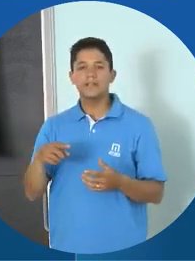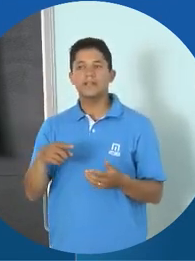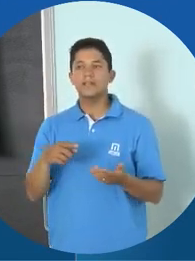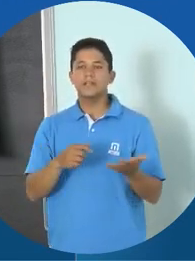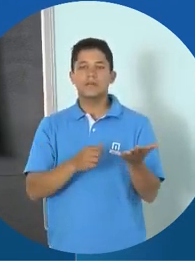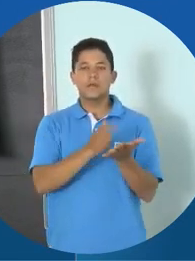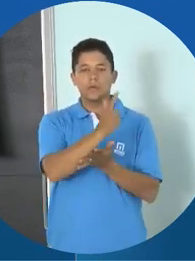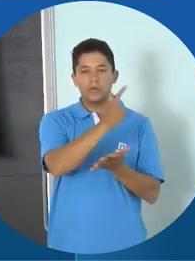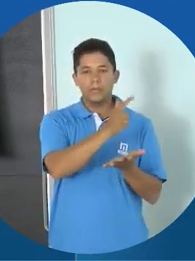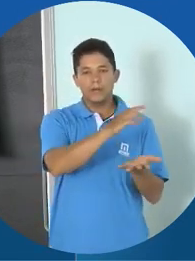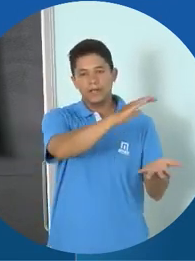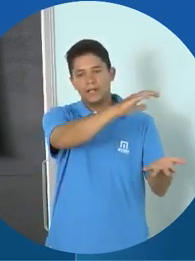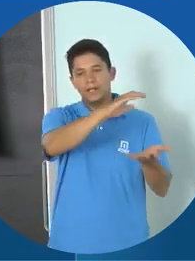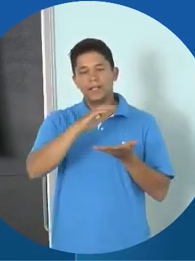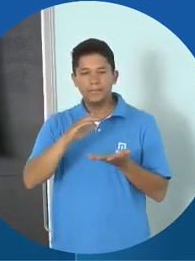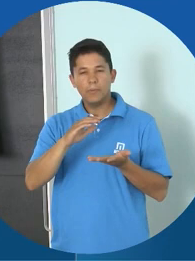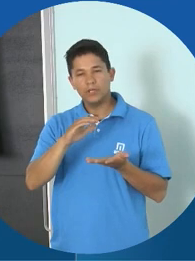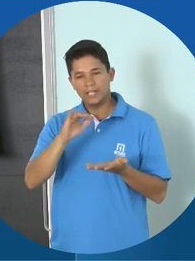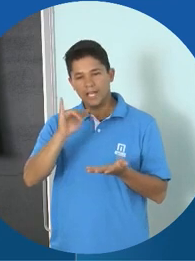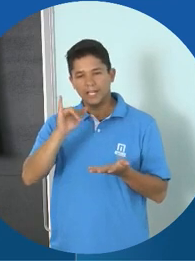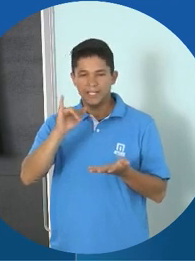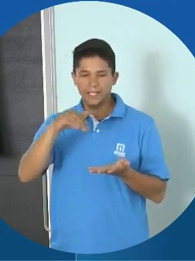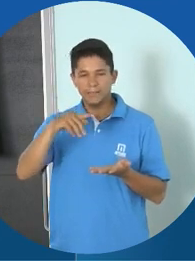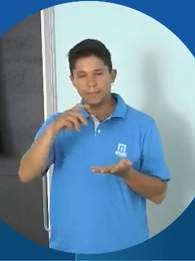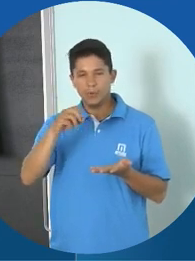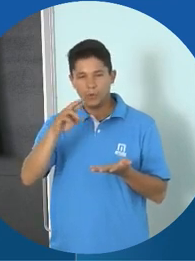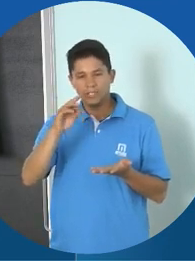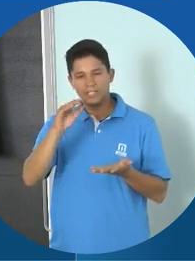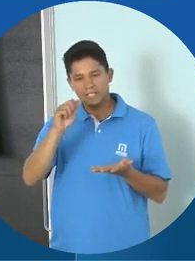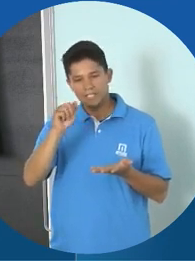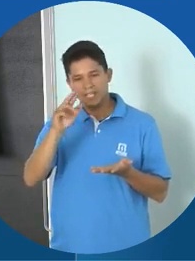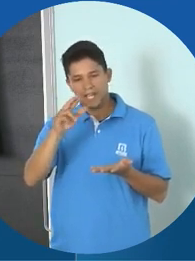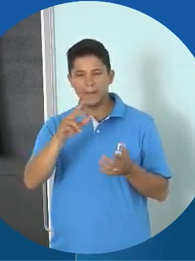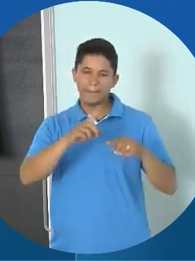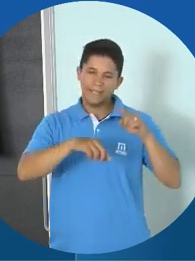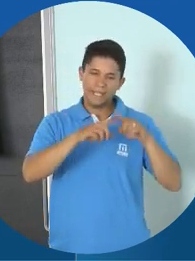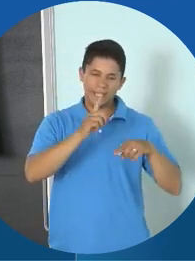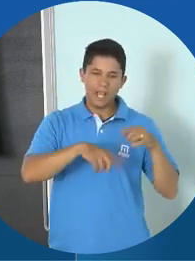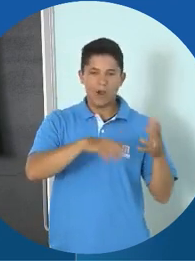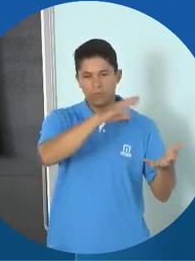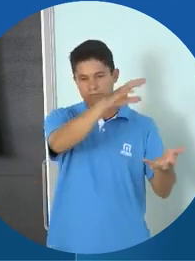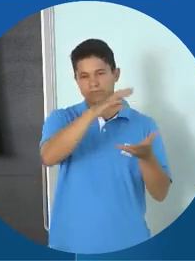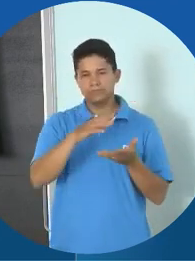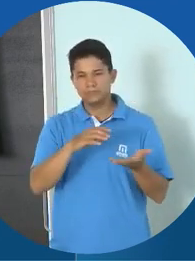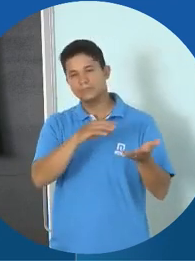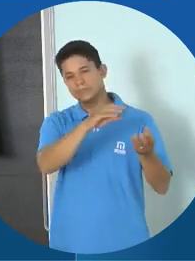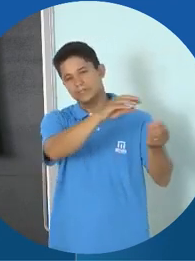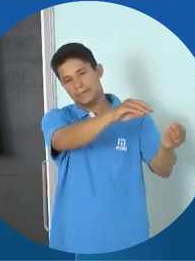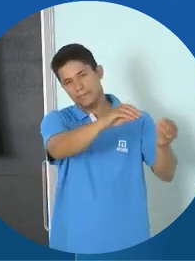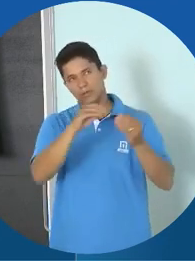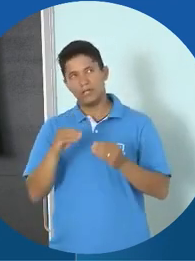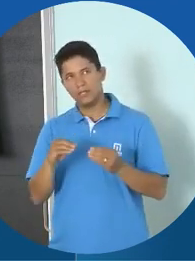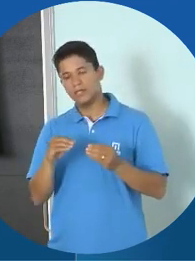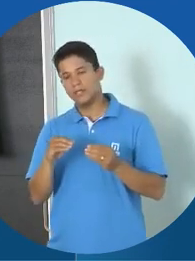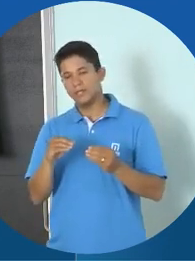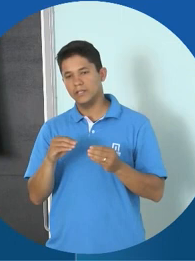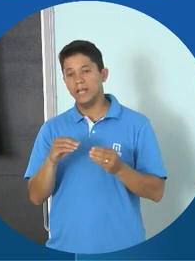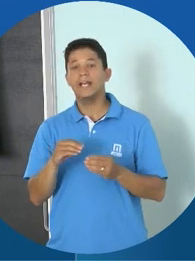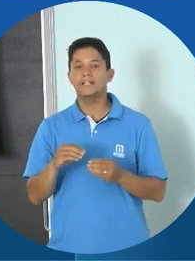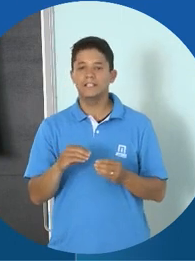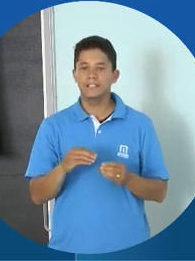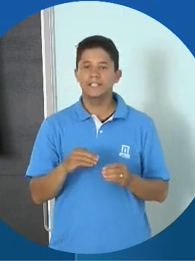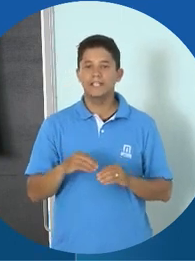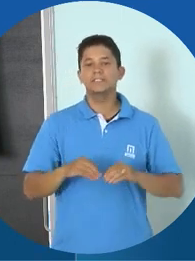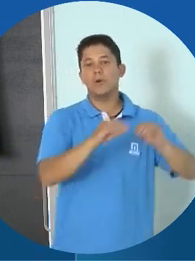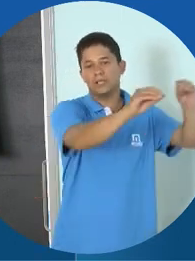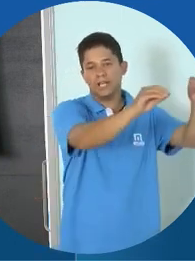material muito maior, desde jet grout, cravação de estruturas, macaqueamento, execução de novas fundações. Então,